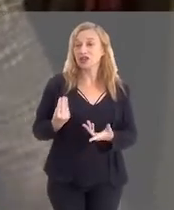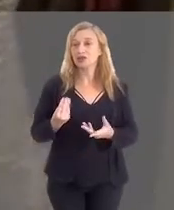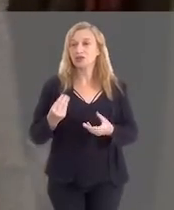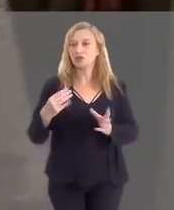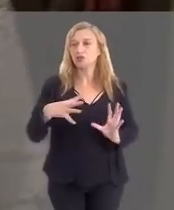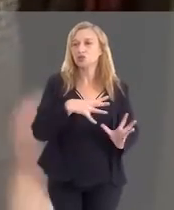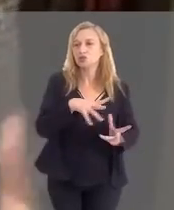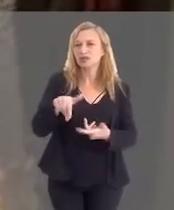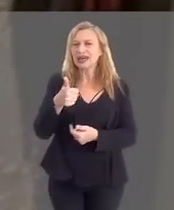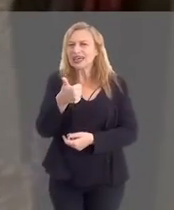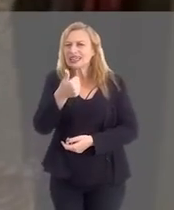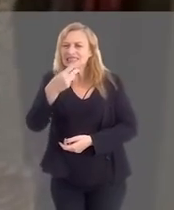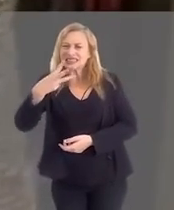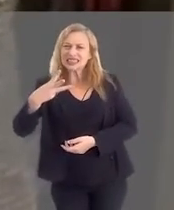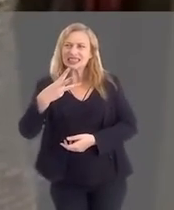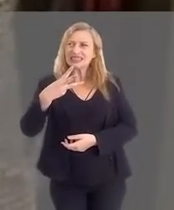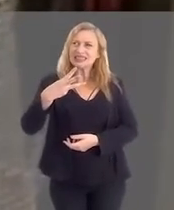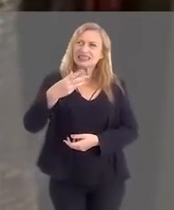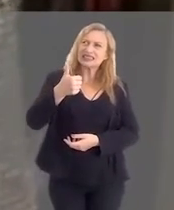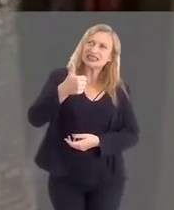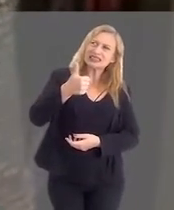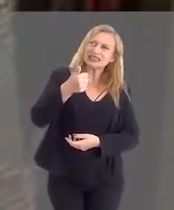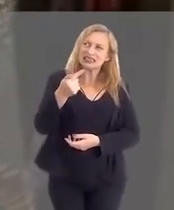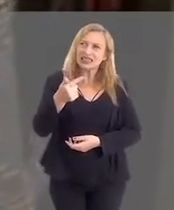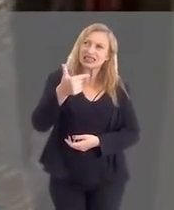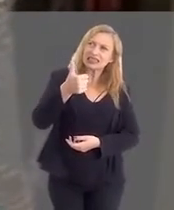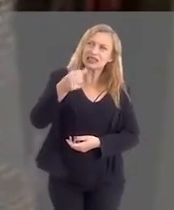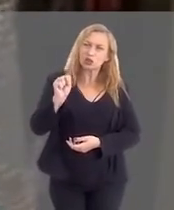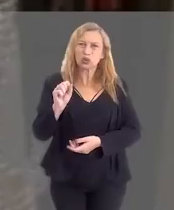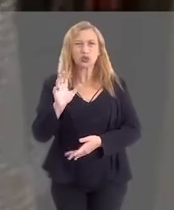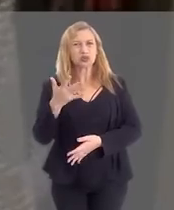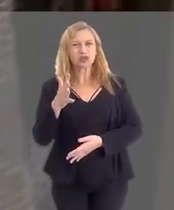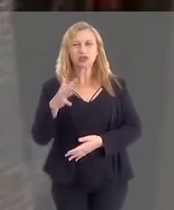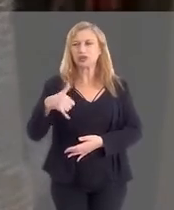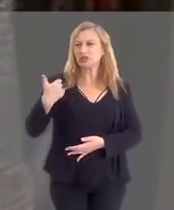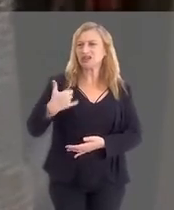vivi um universo dos 13 anos até os 17, 18,